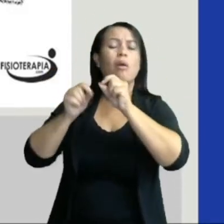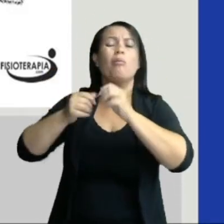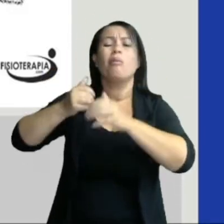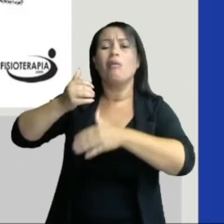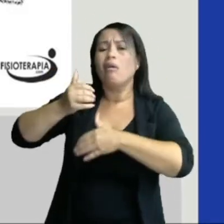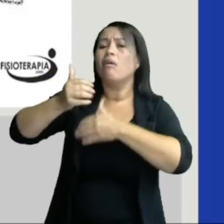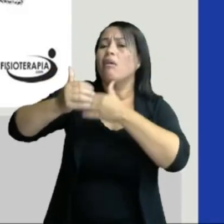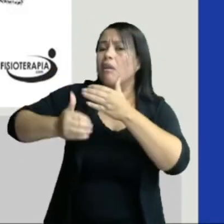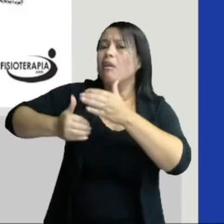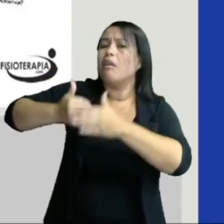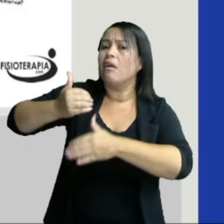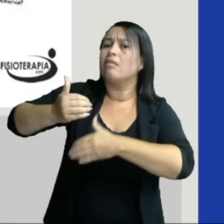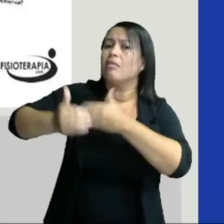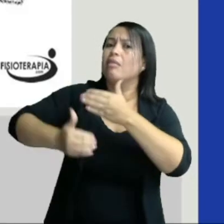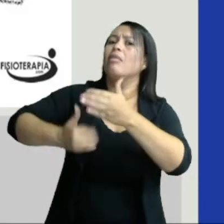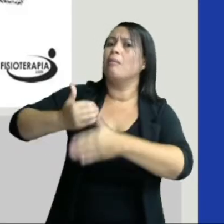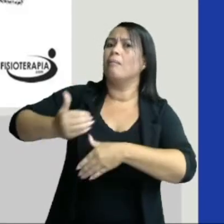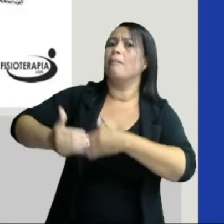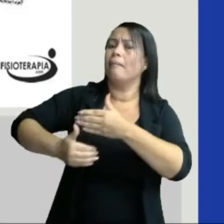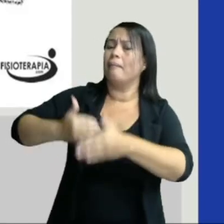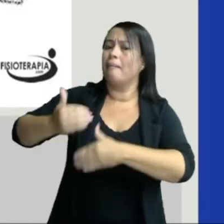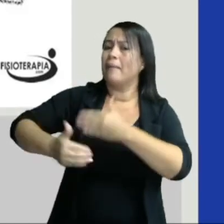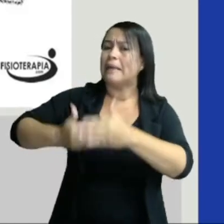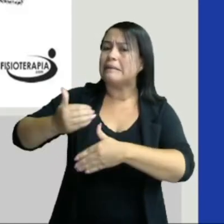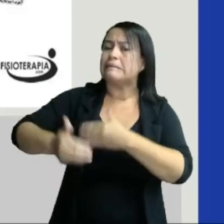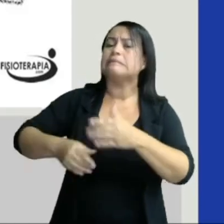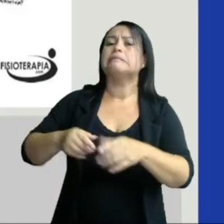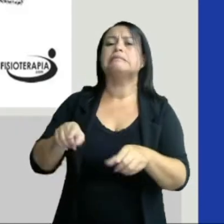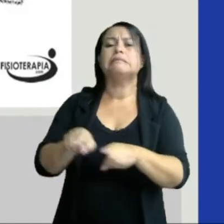lenta, progressiva e de causa